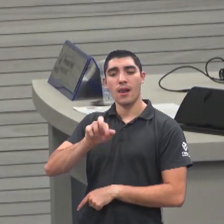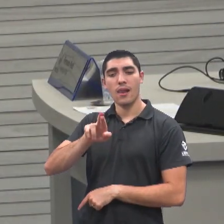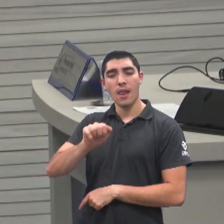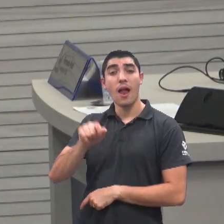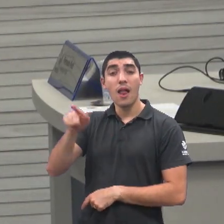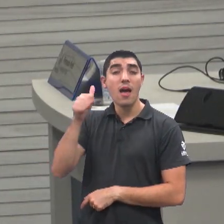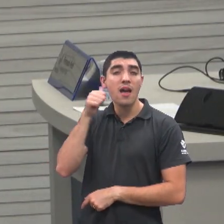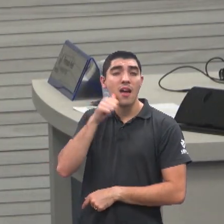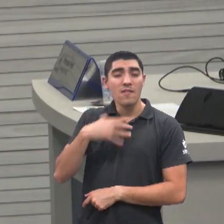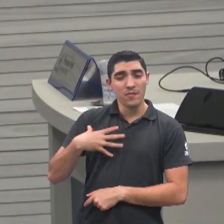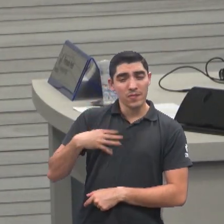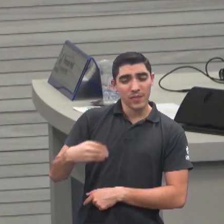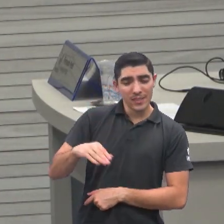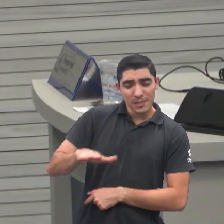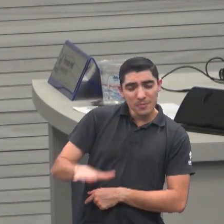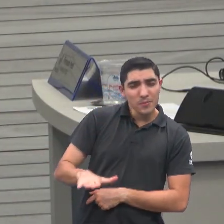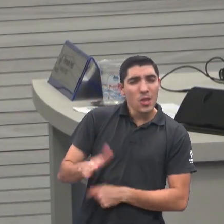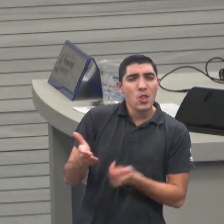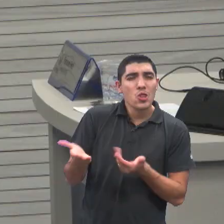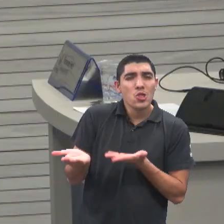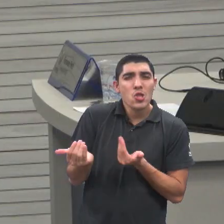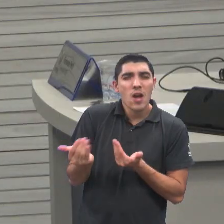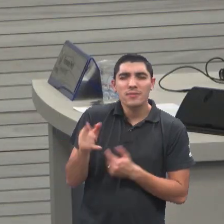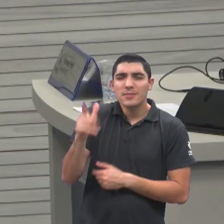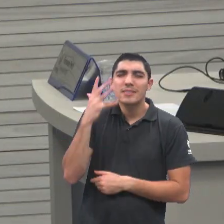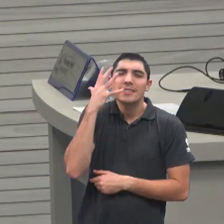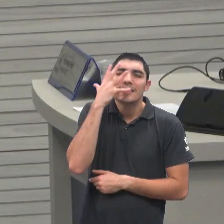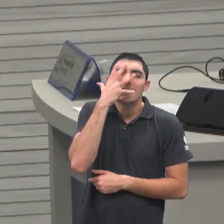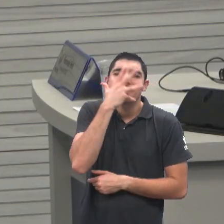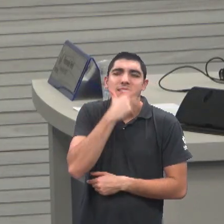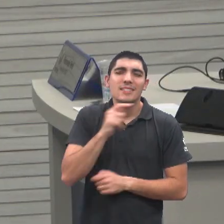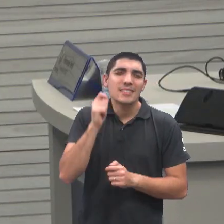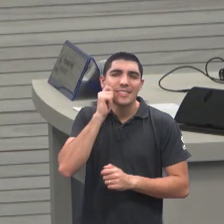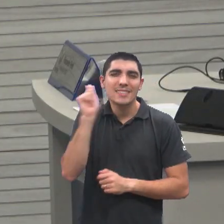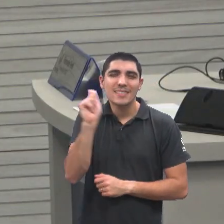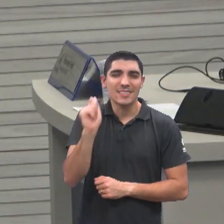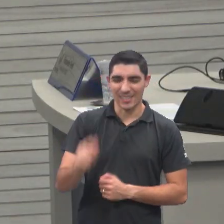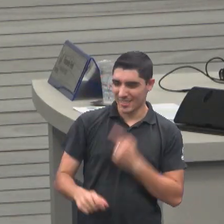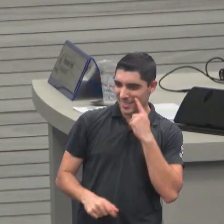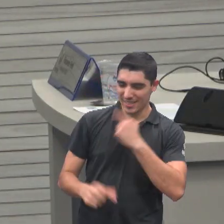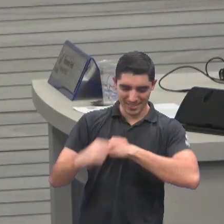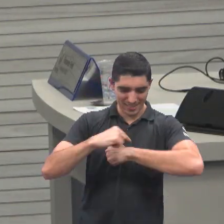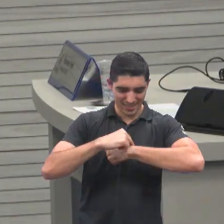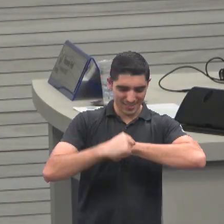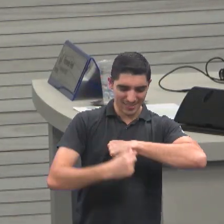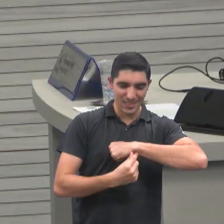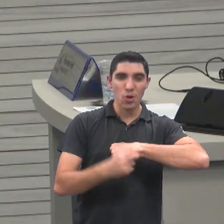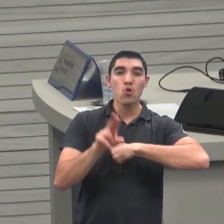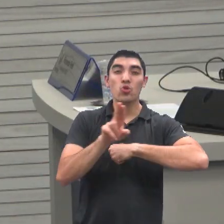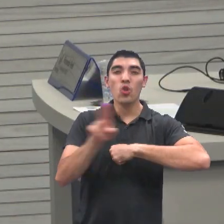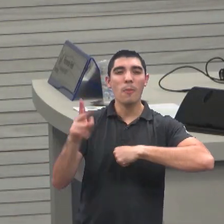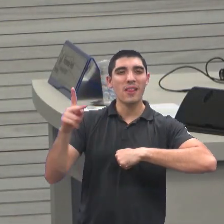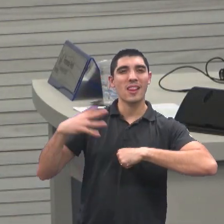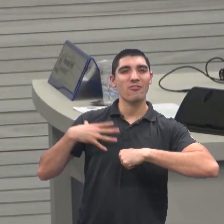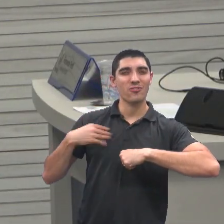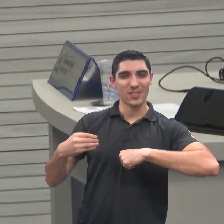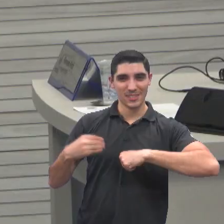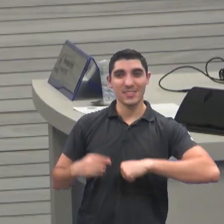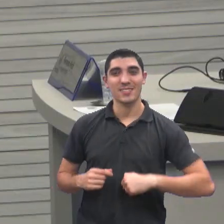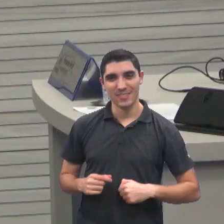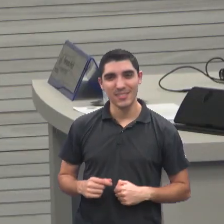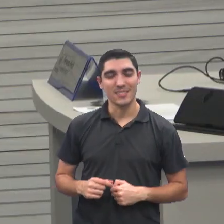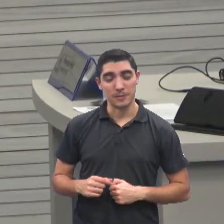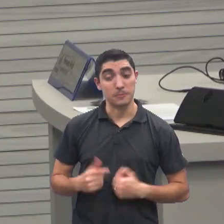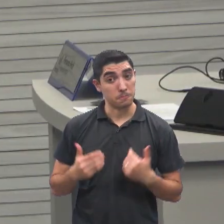novinha, que Deus abençoe, né, a princesinha lá, ele está até com a pulseira do nome dela. E parabéns, viu, Bruno?